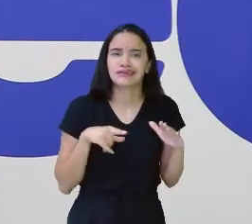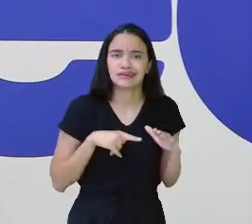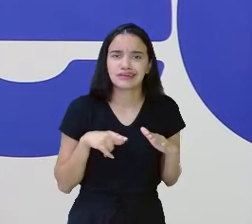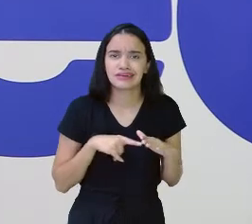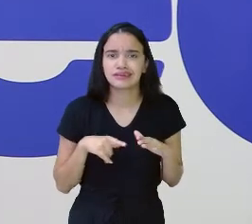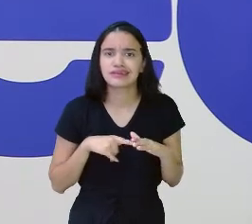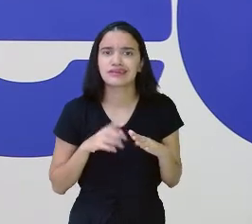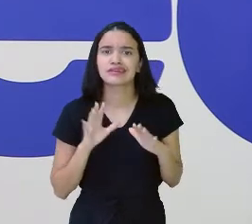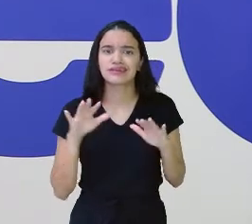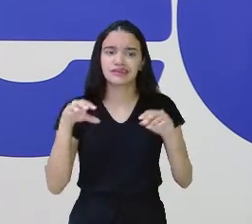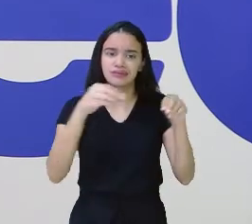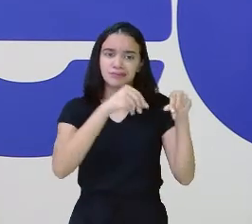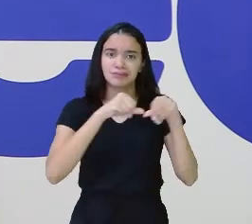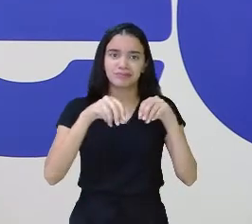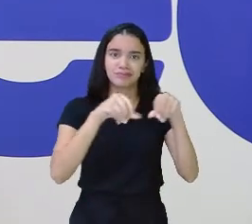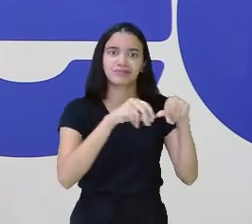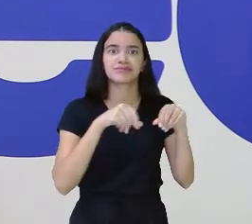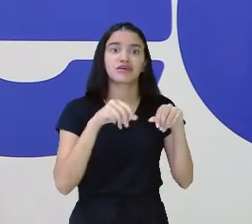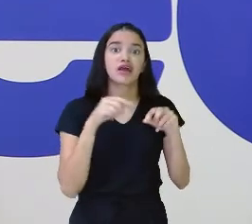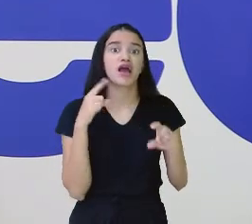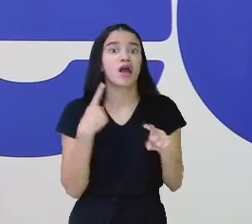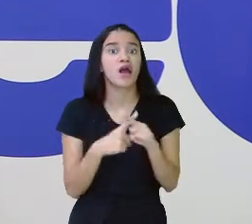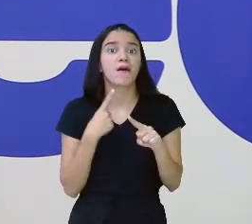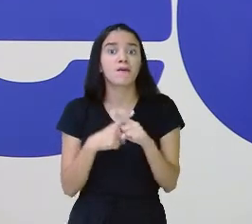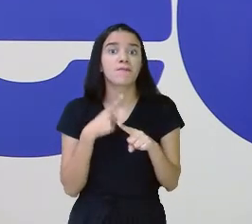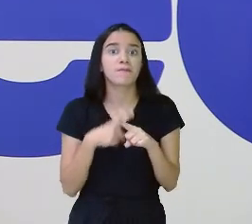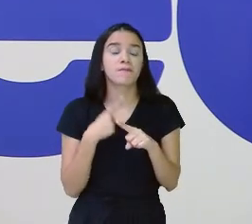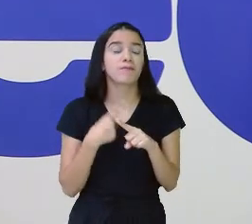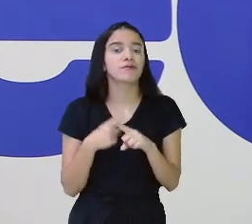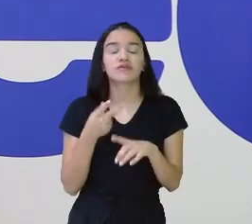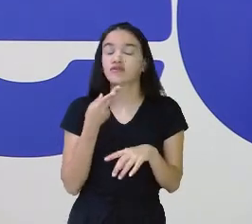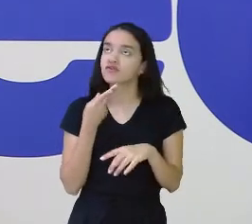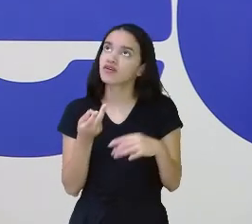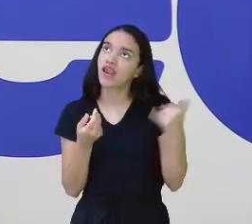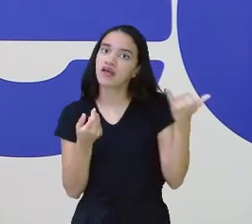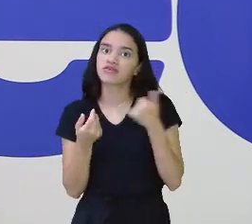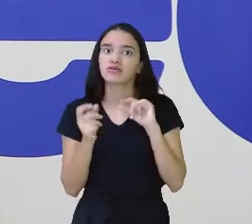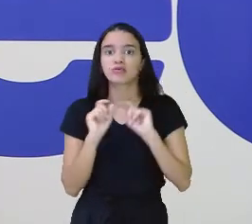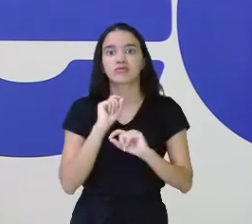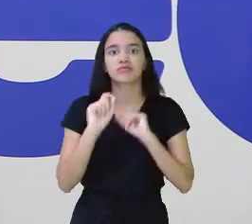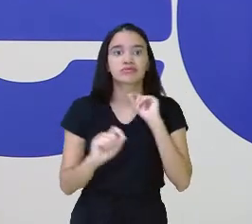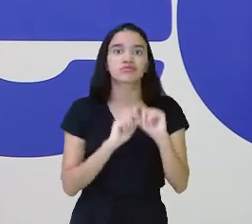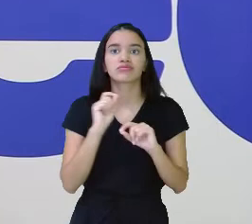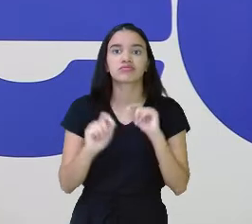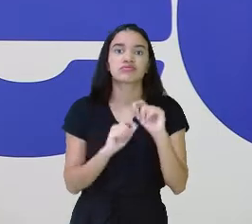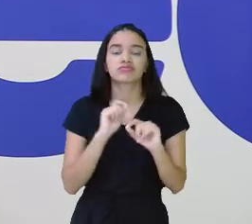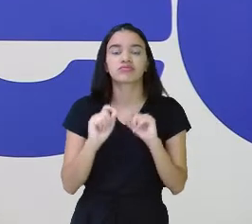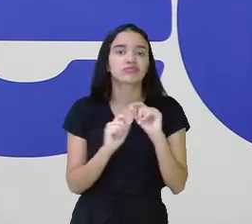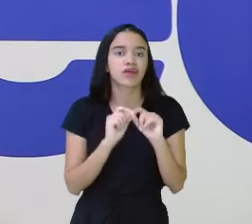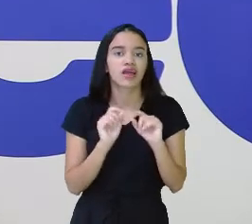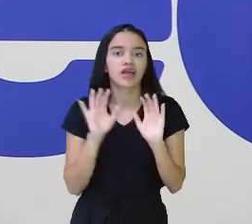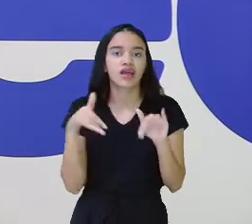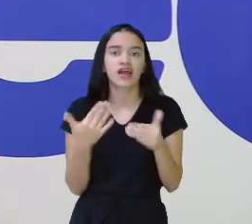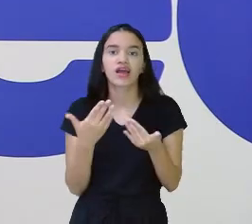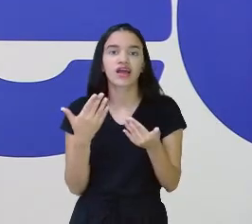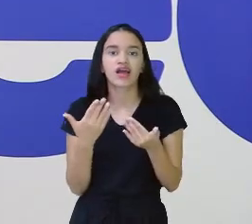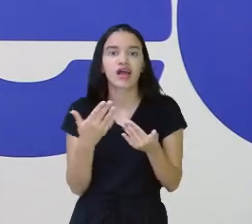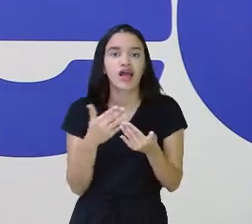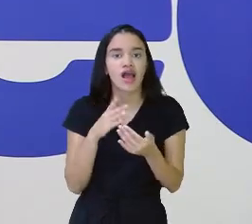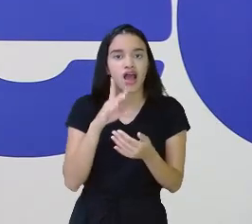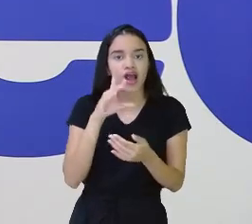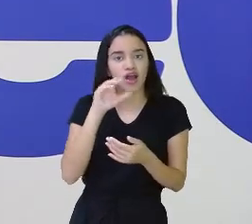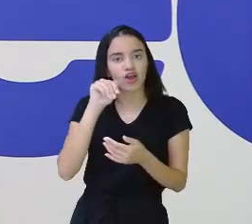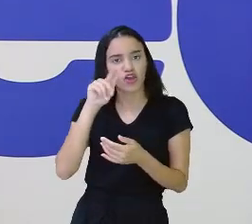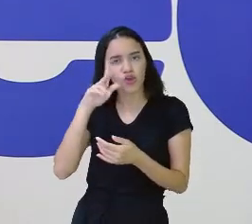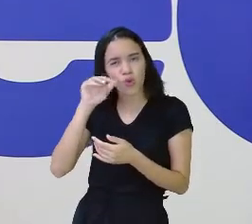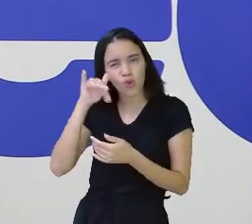isso, eu colocava o sal, porque aí diziam assim para mim, não espragata ele não, que ele joga aquela